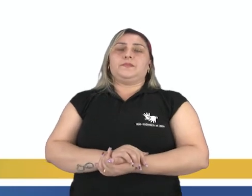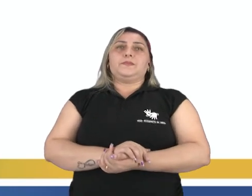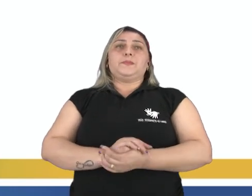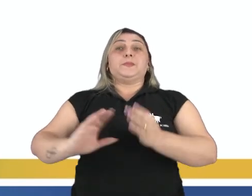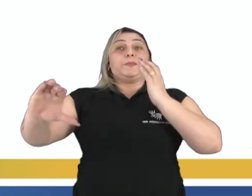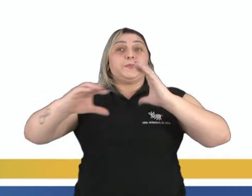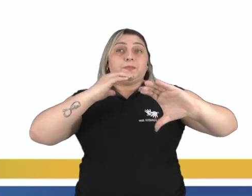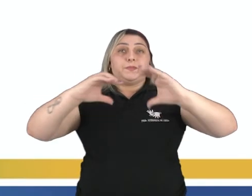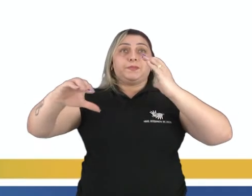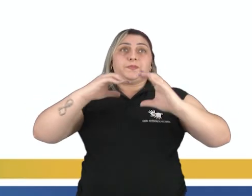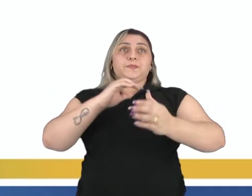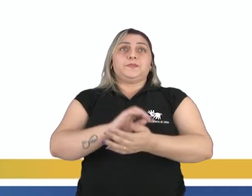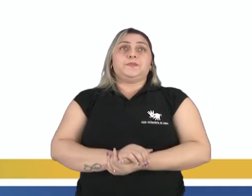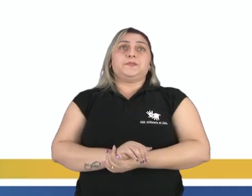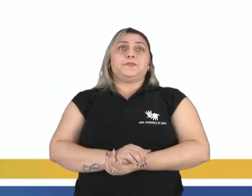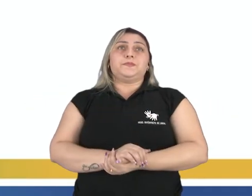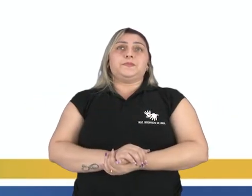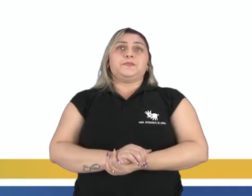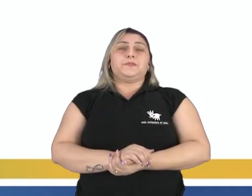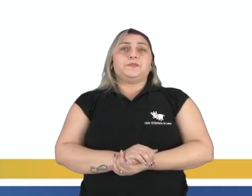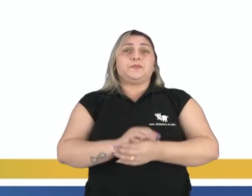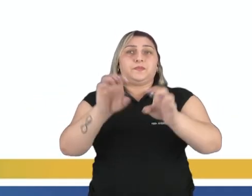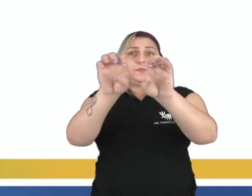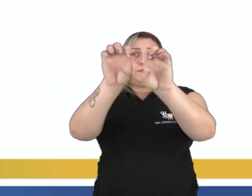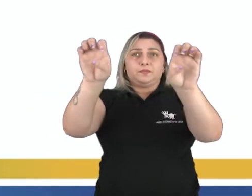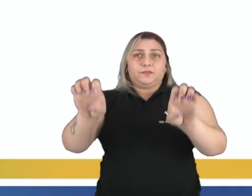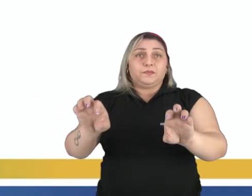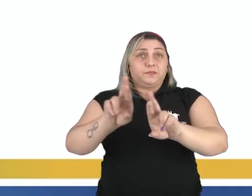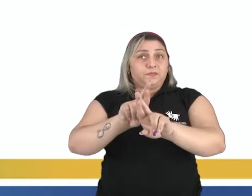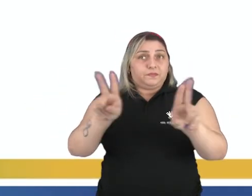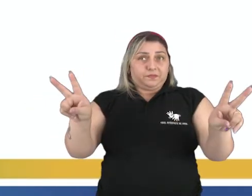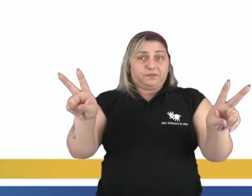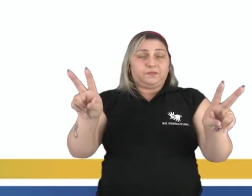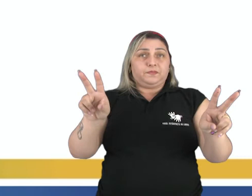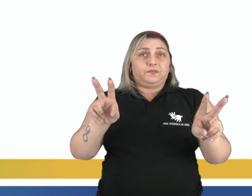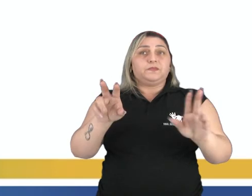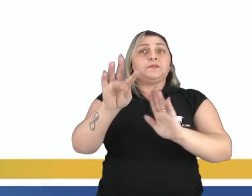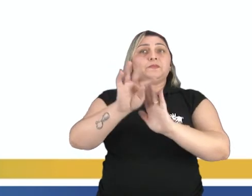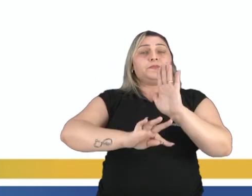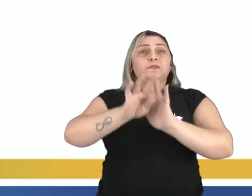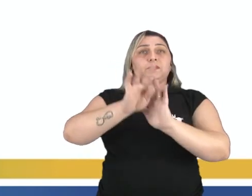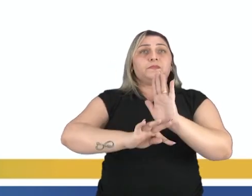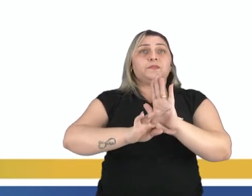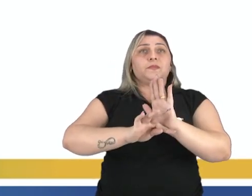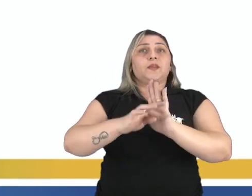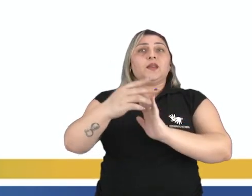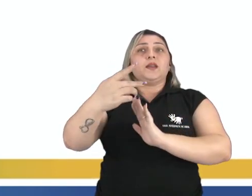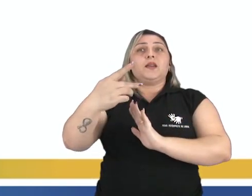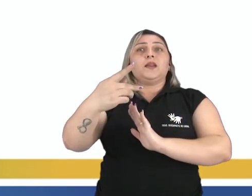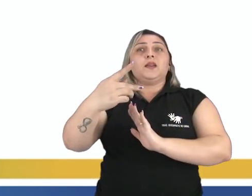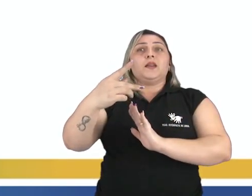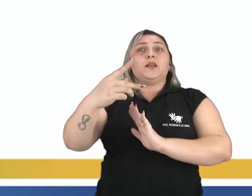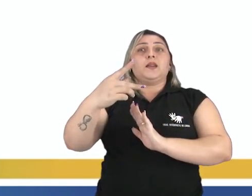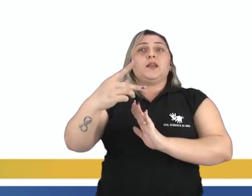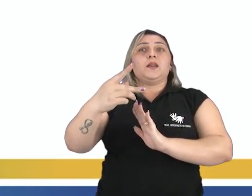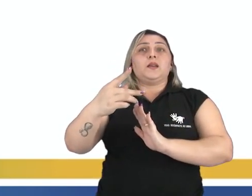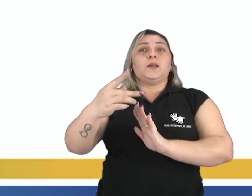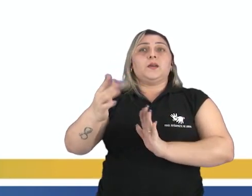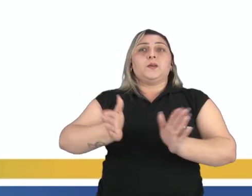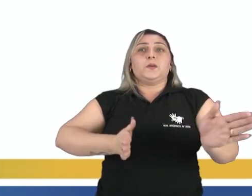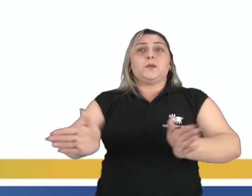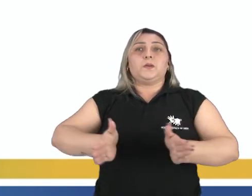música Nós vemos aqui a estrutura diferente é né do texto em prosa que ela é feita em